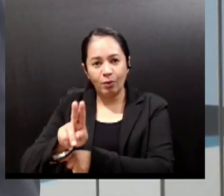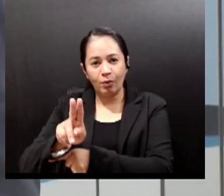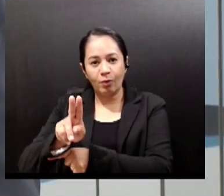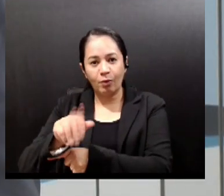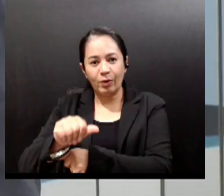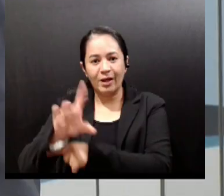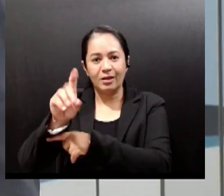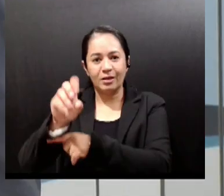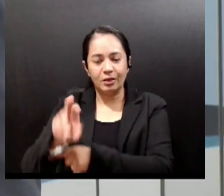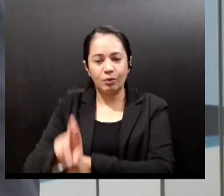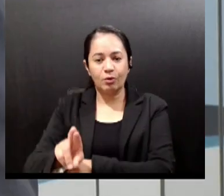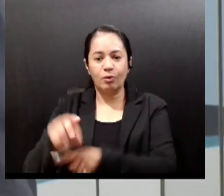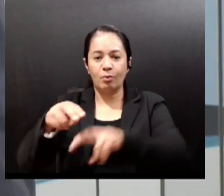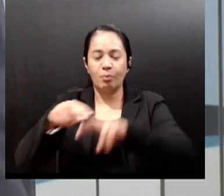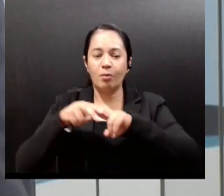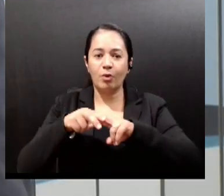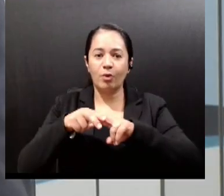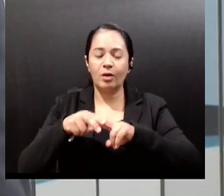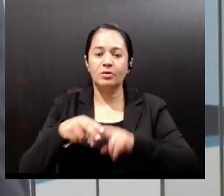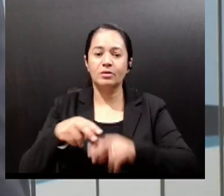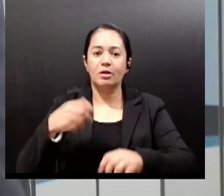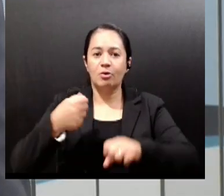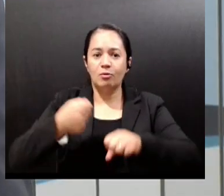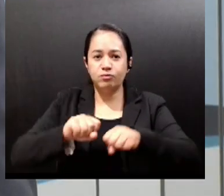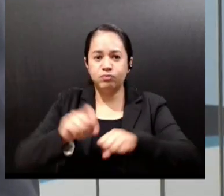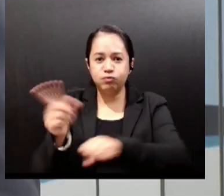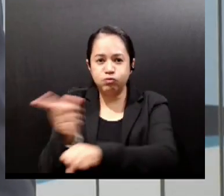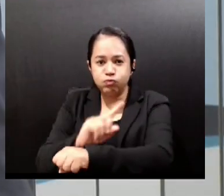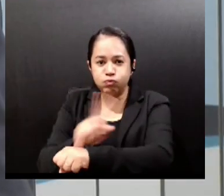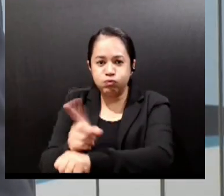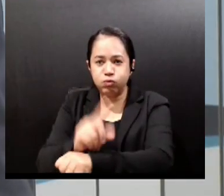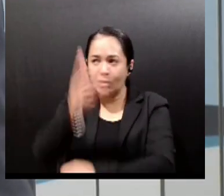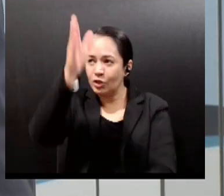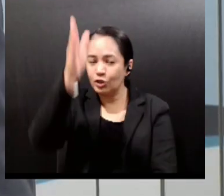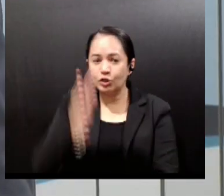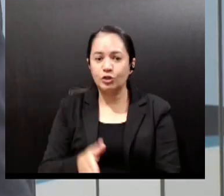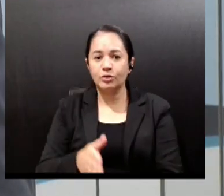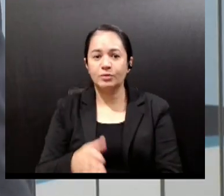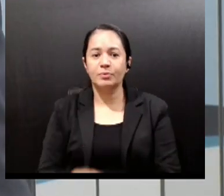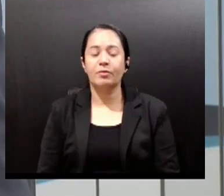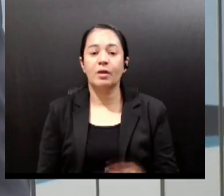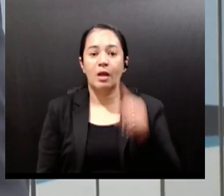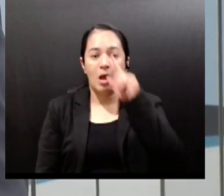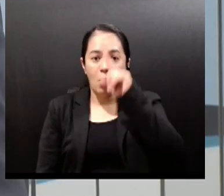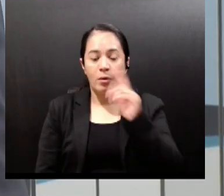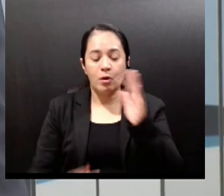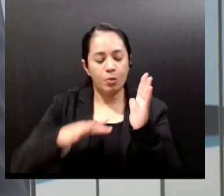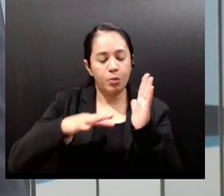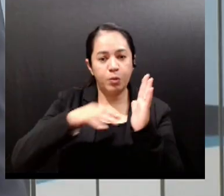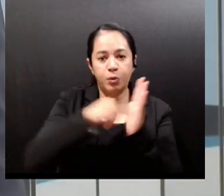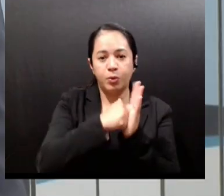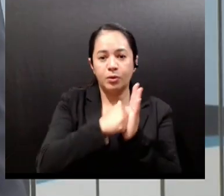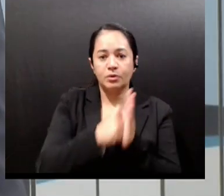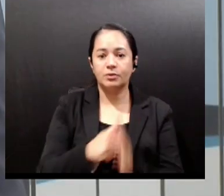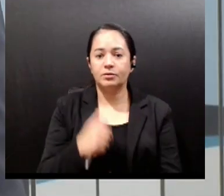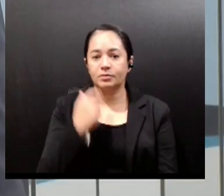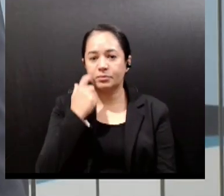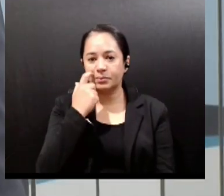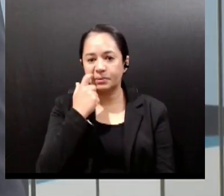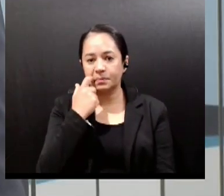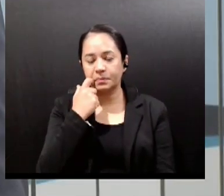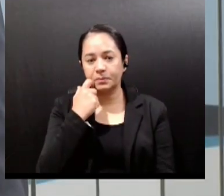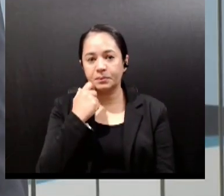das motos, ela está diretamente relacionada aos riscos de acidentes. Então, quantas